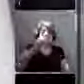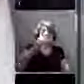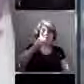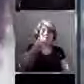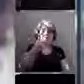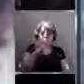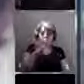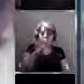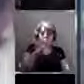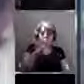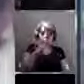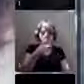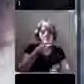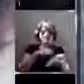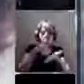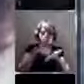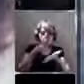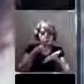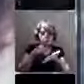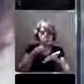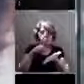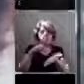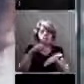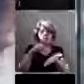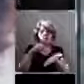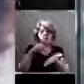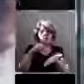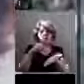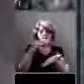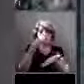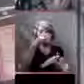81, metodologia.